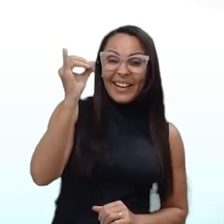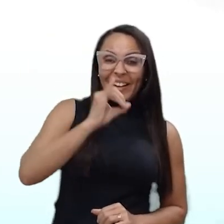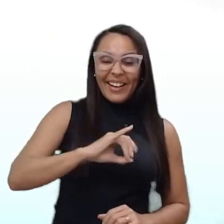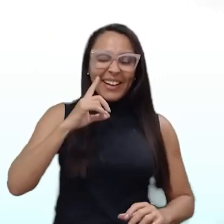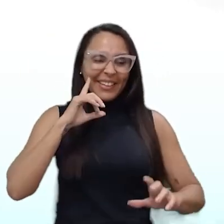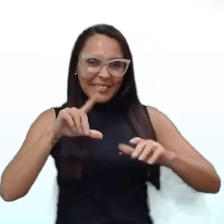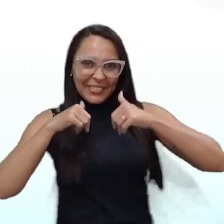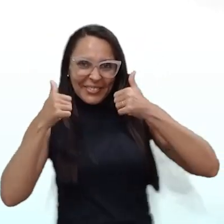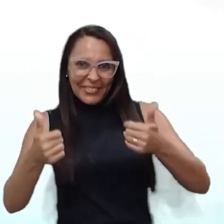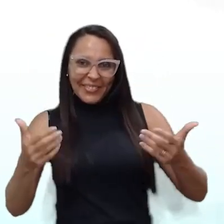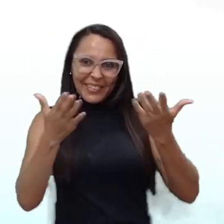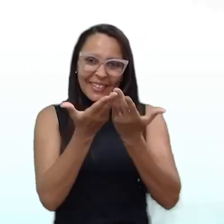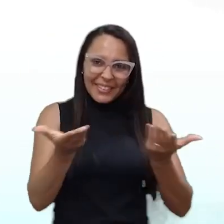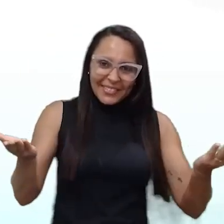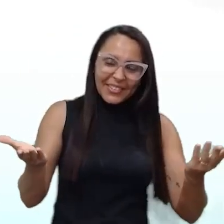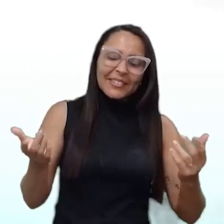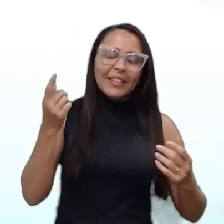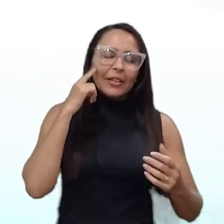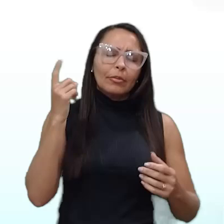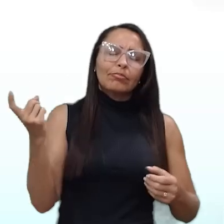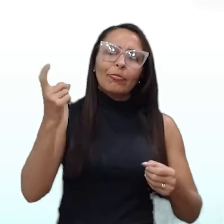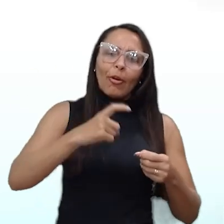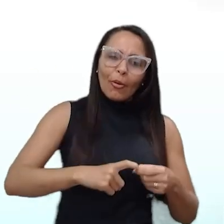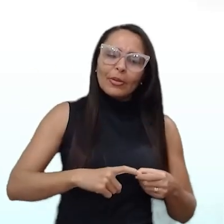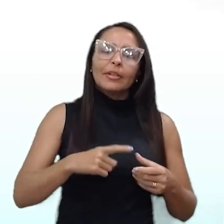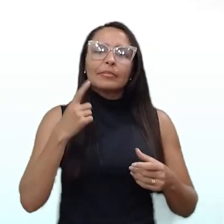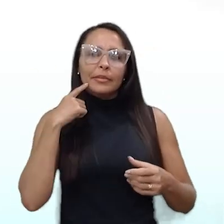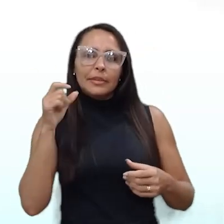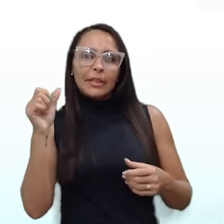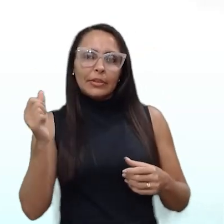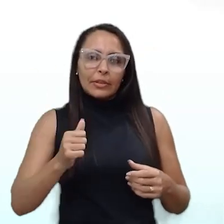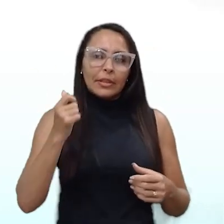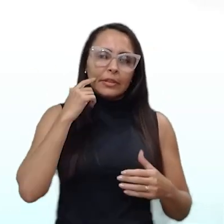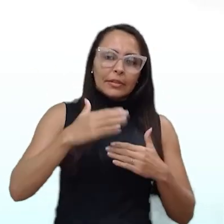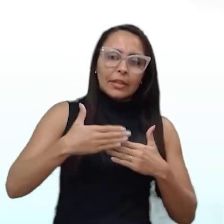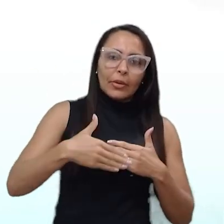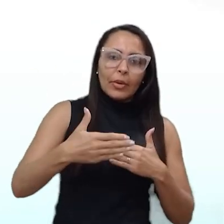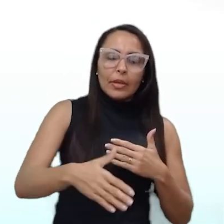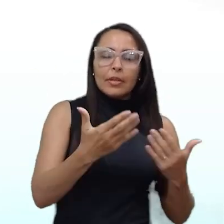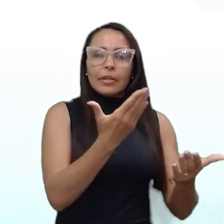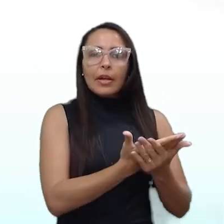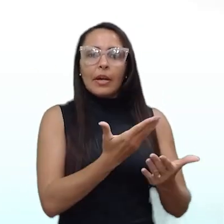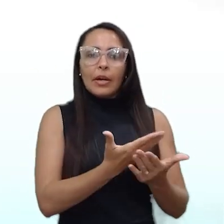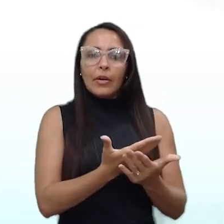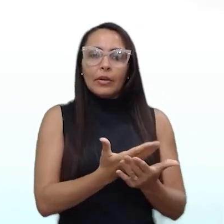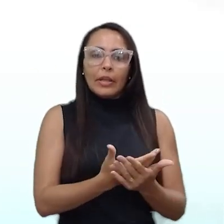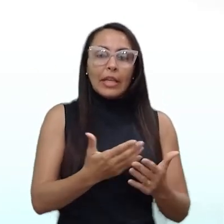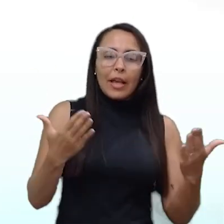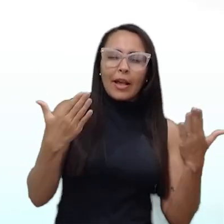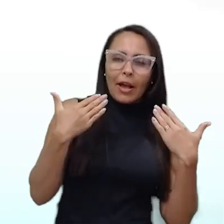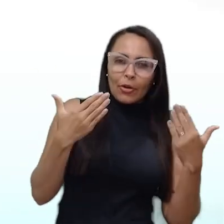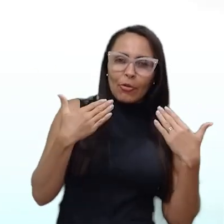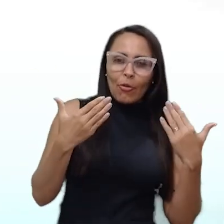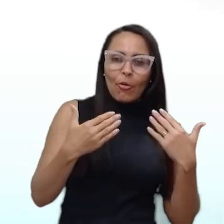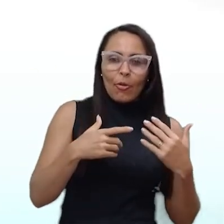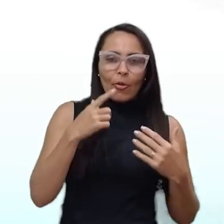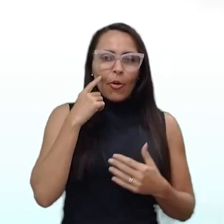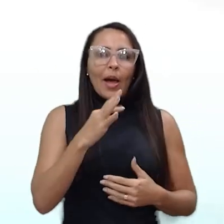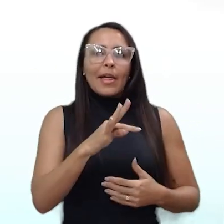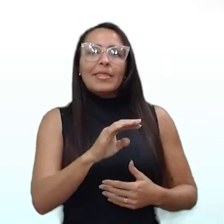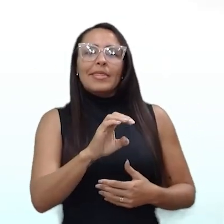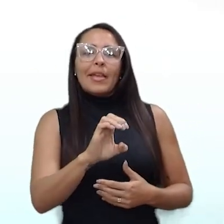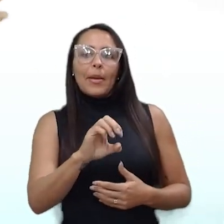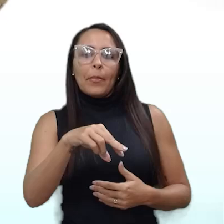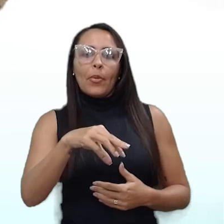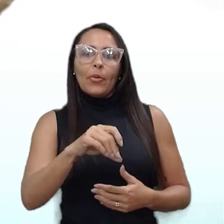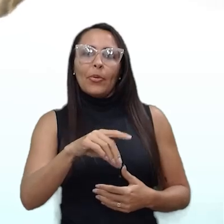Saudações, meus pequenos gafanhotos! Estamos de volta para a nossa sequência das aulas de calor,